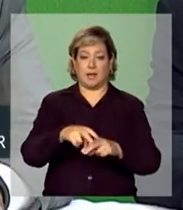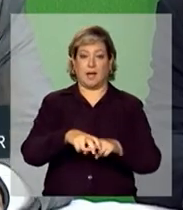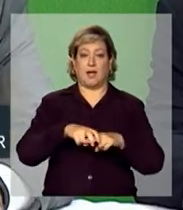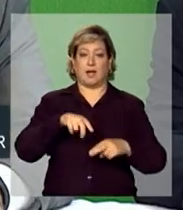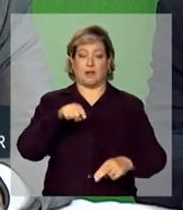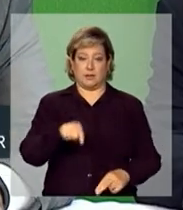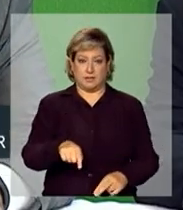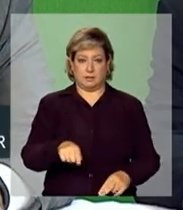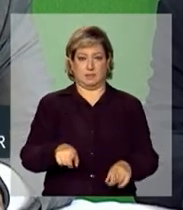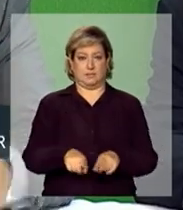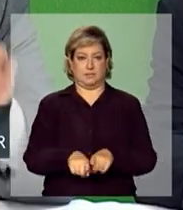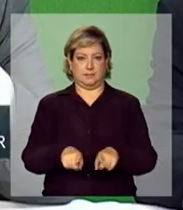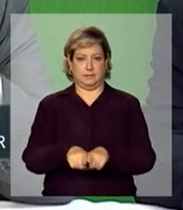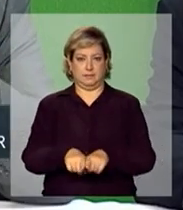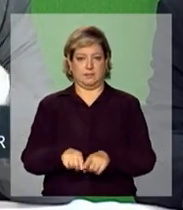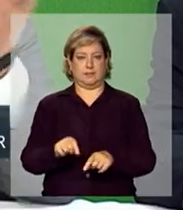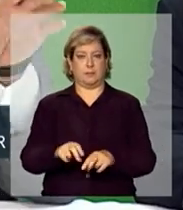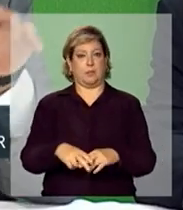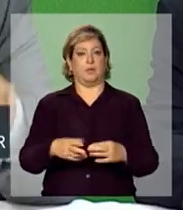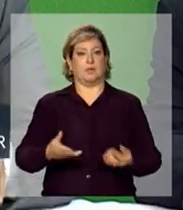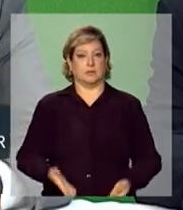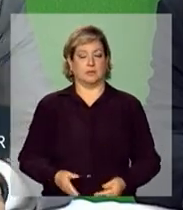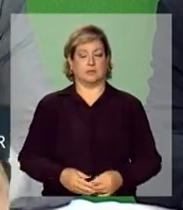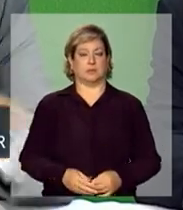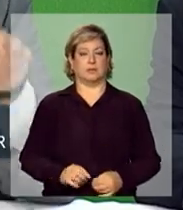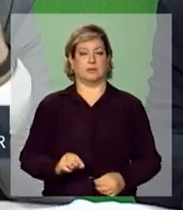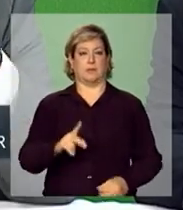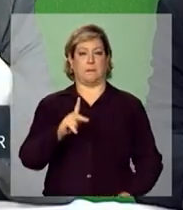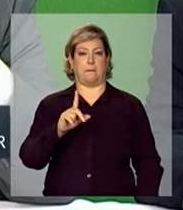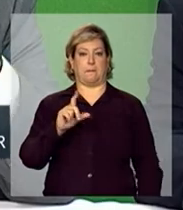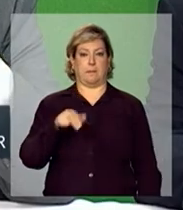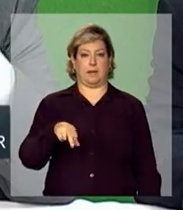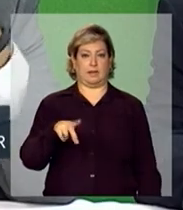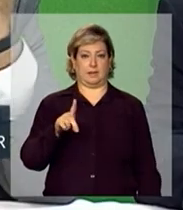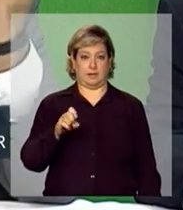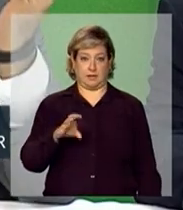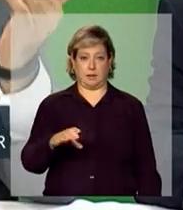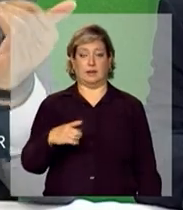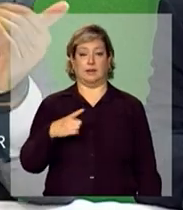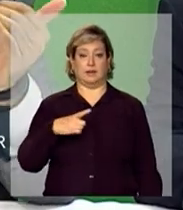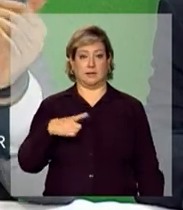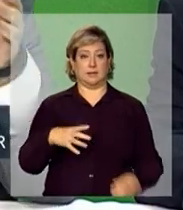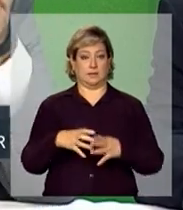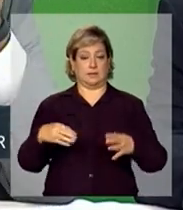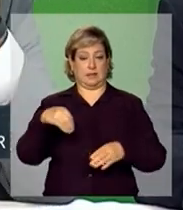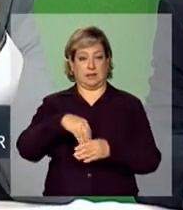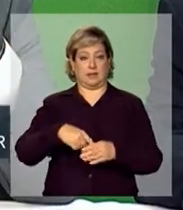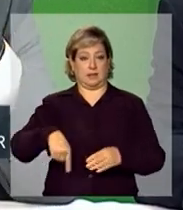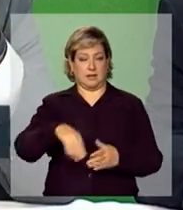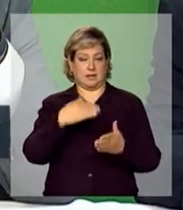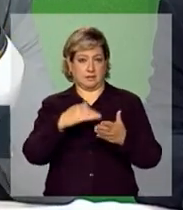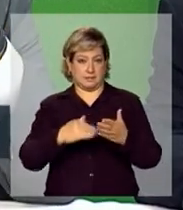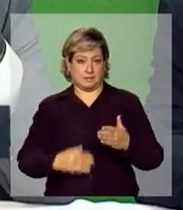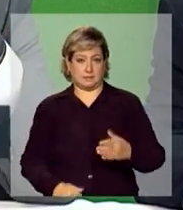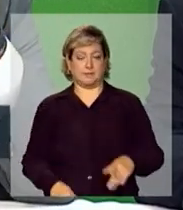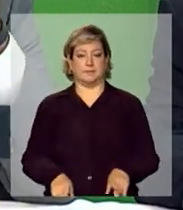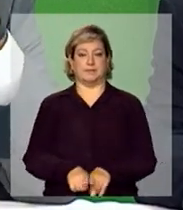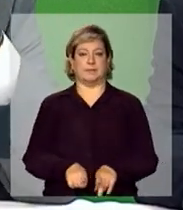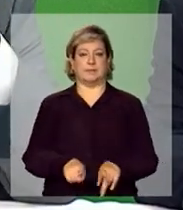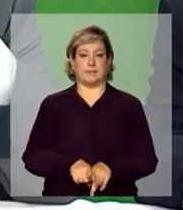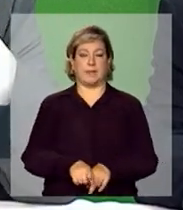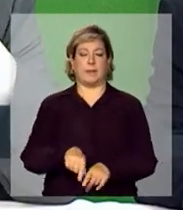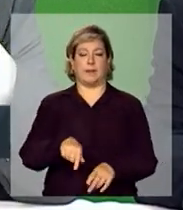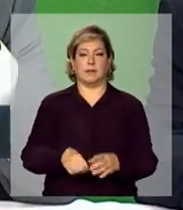litígios e as sanções transversões então Portanto o plandec ele se estrutura dentro desses eixos se estrutura a partir